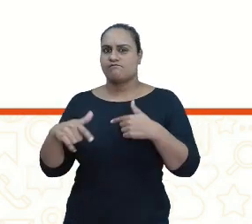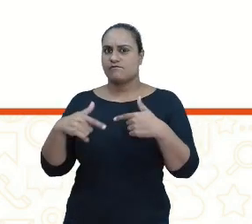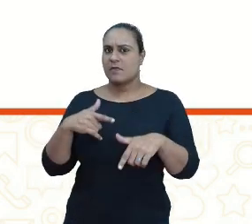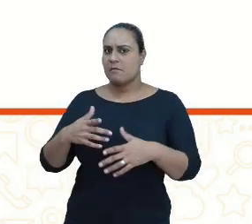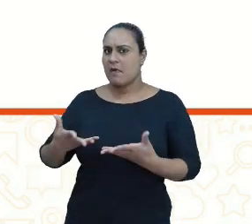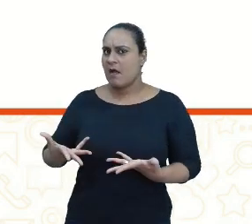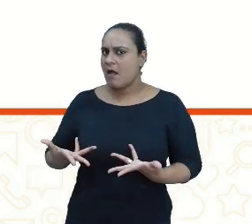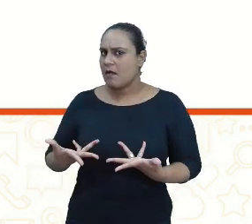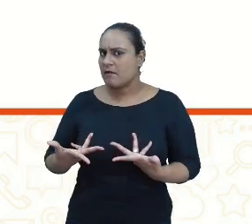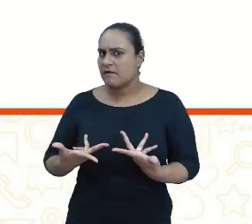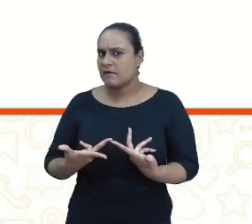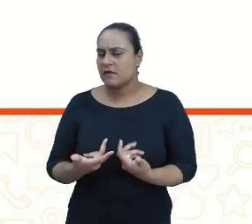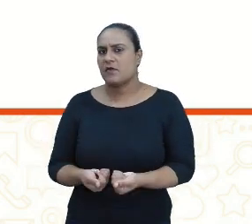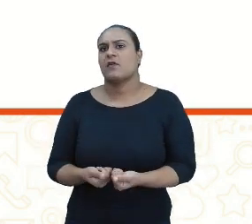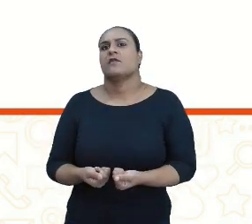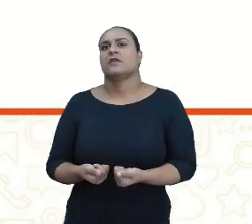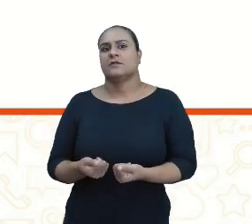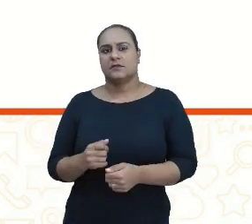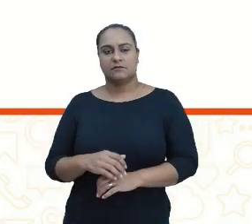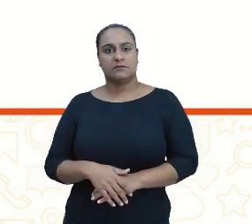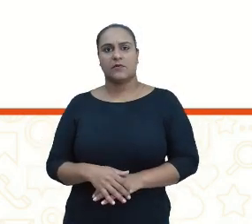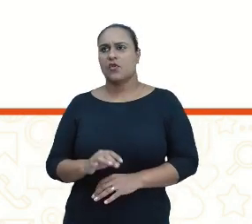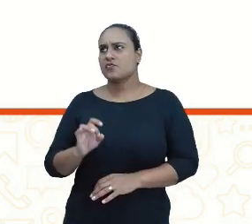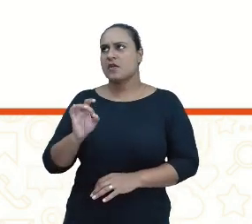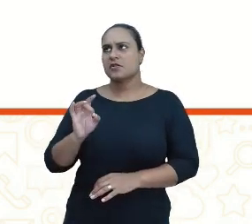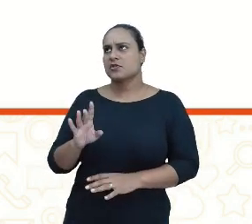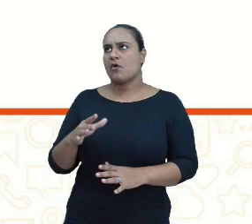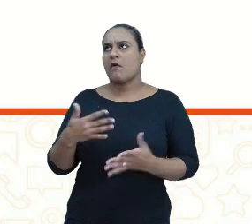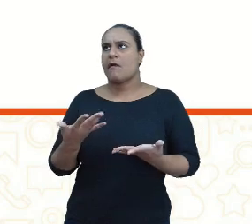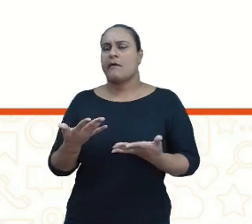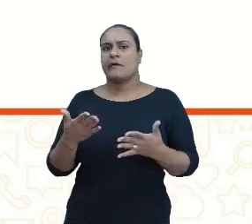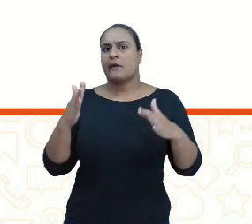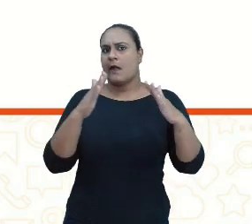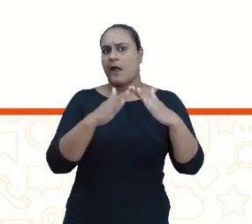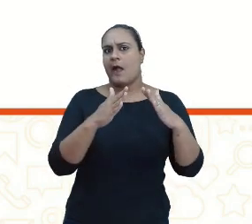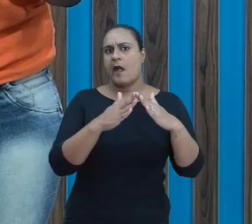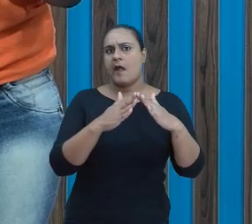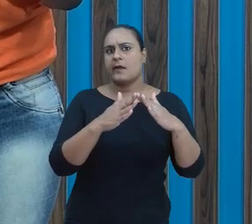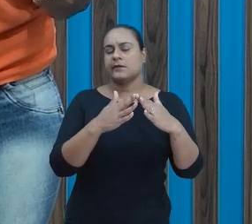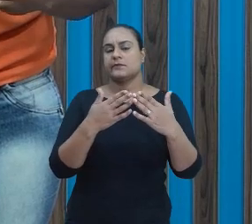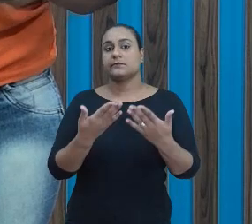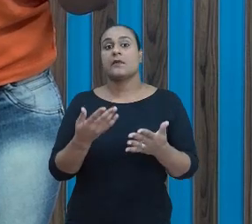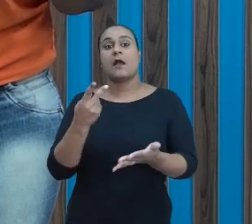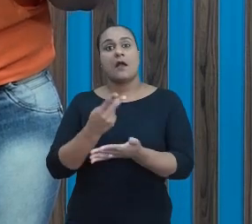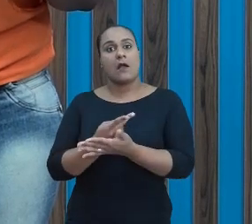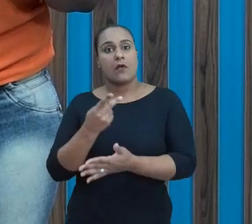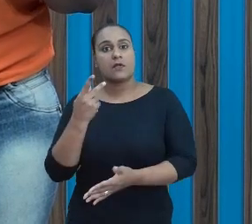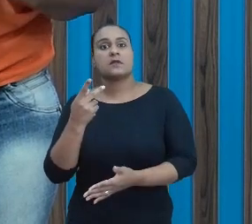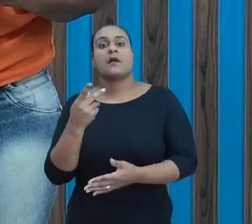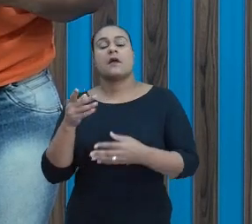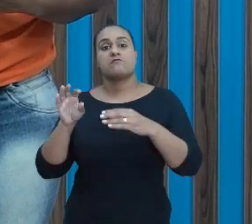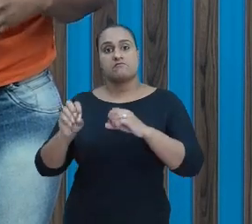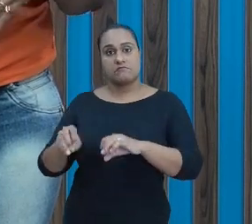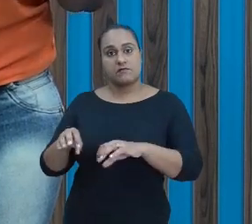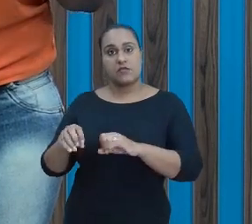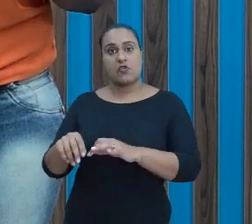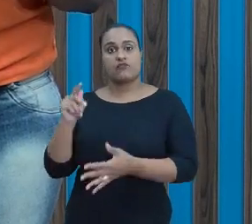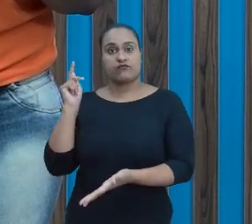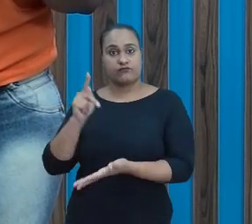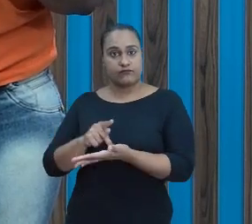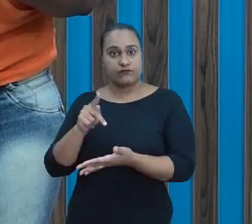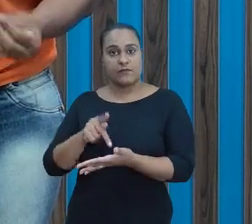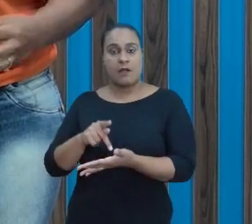ser só uma extensão da casa, entendeu? Já acontece a educação